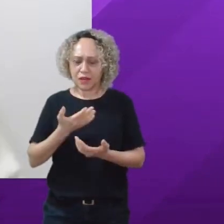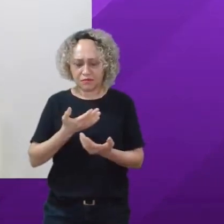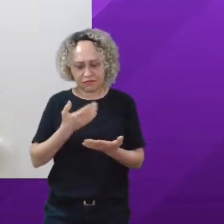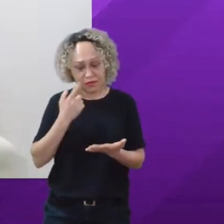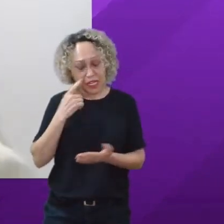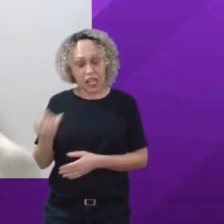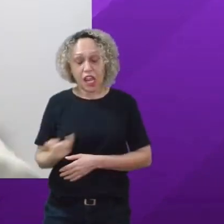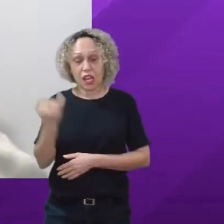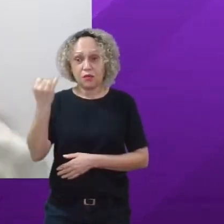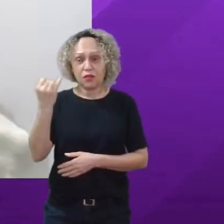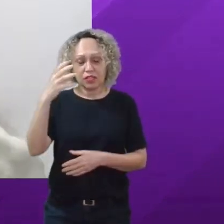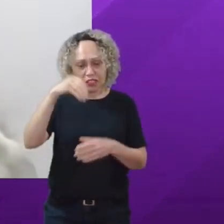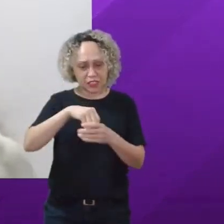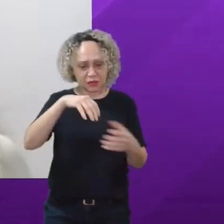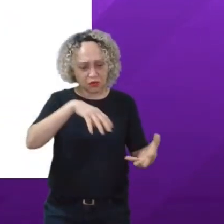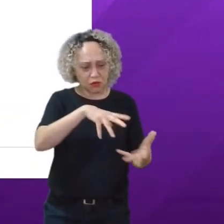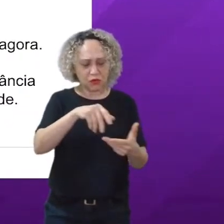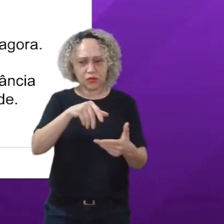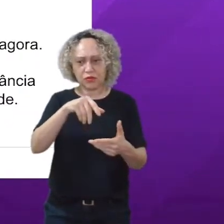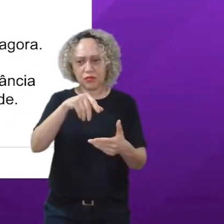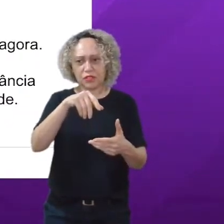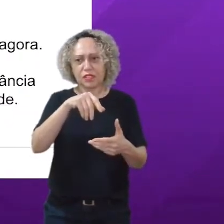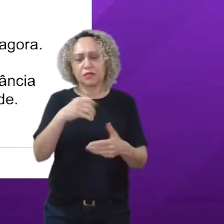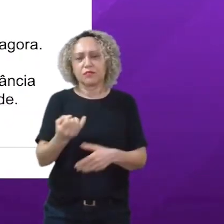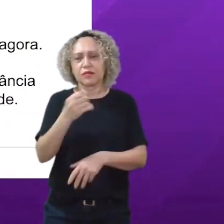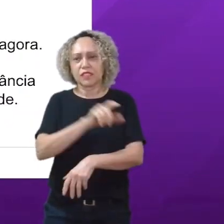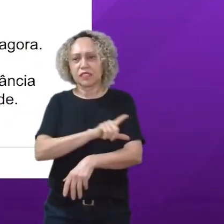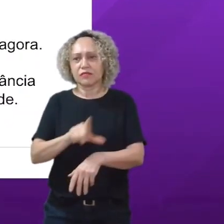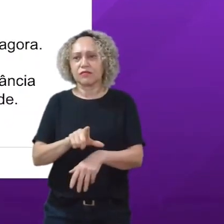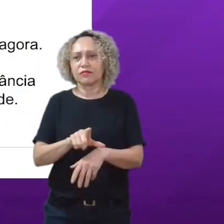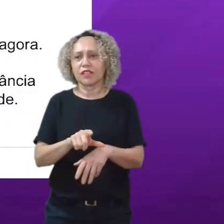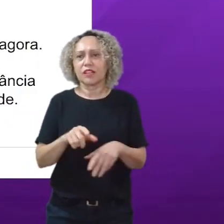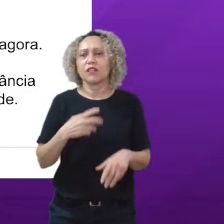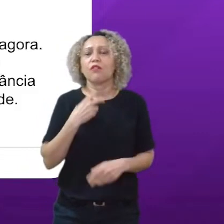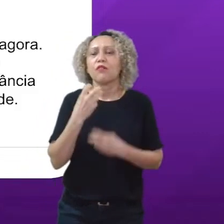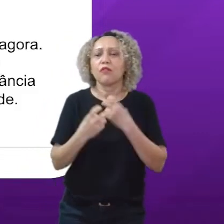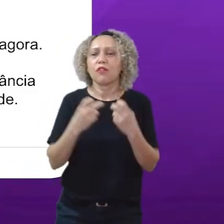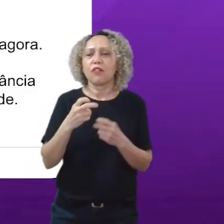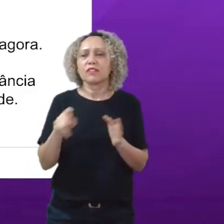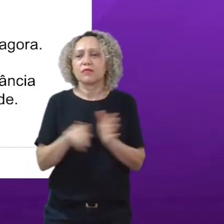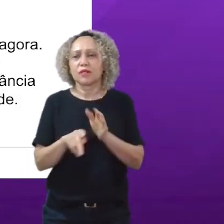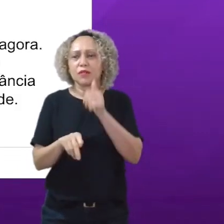ele é importante para a literatura, né? E ele se chama Vozes Mulheres.